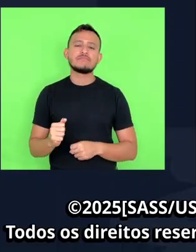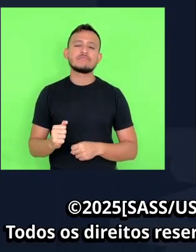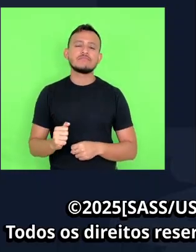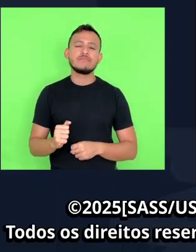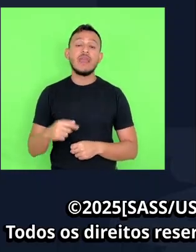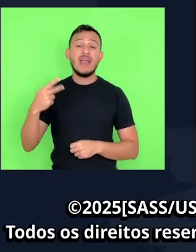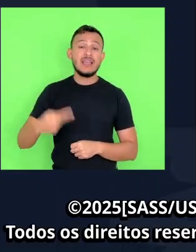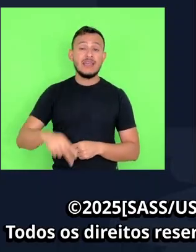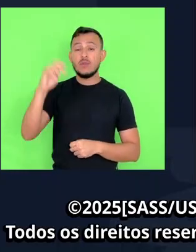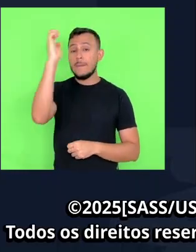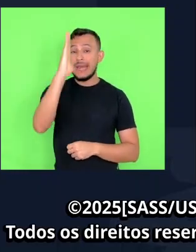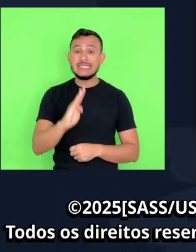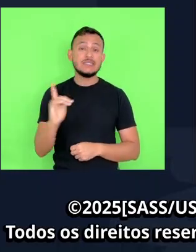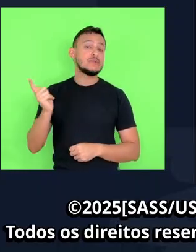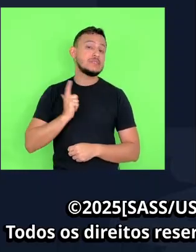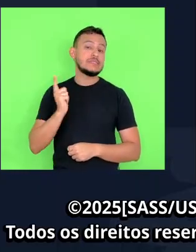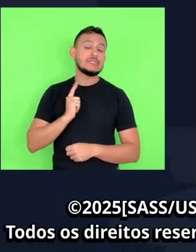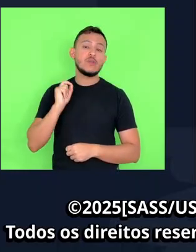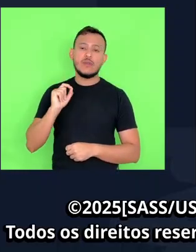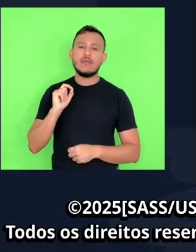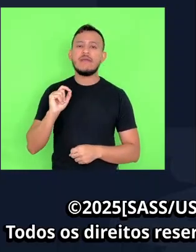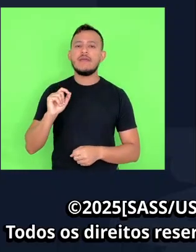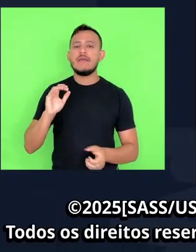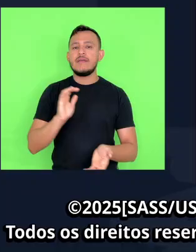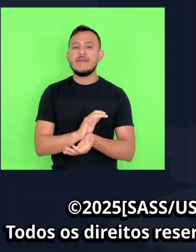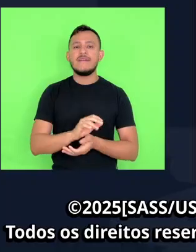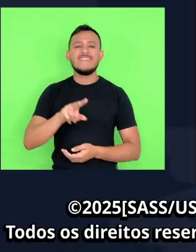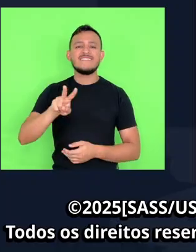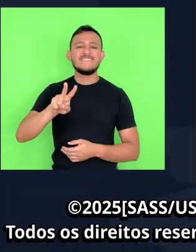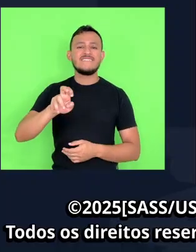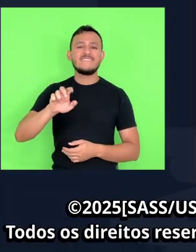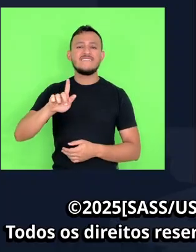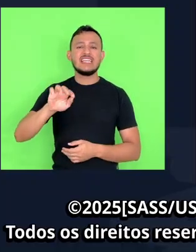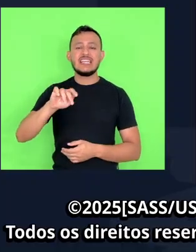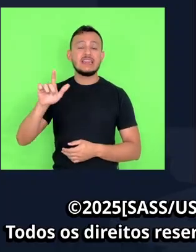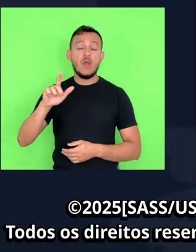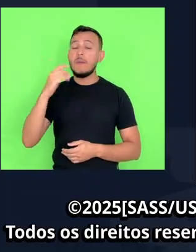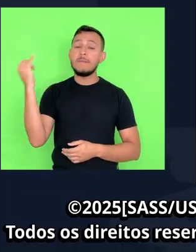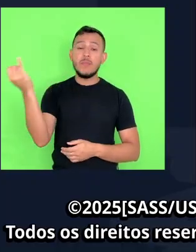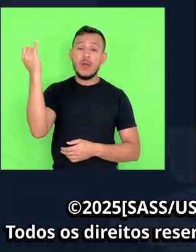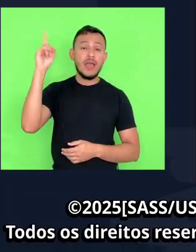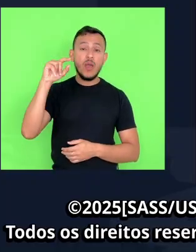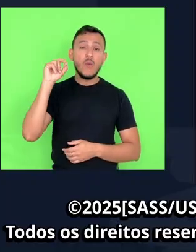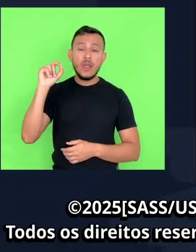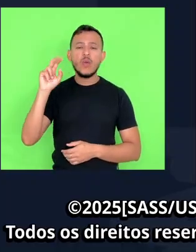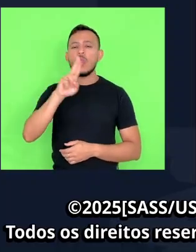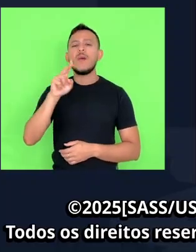Mas no Brasil nós temos um vegetal rico em amido que é bastante importante, que é